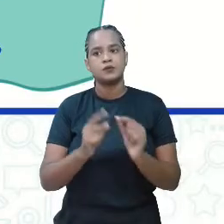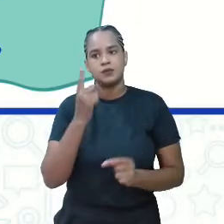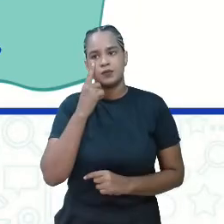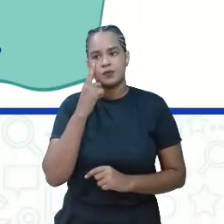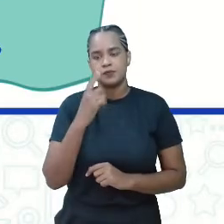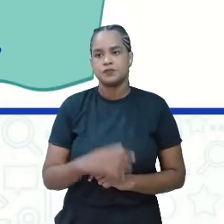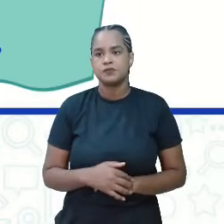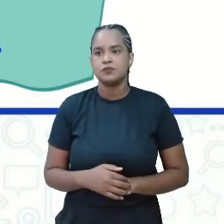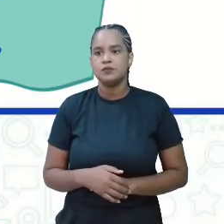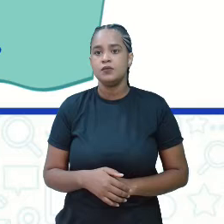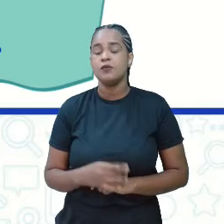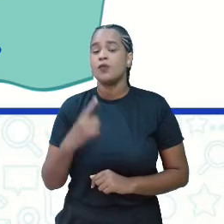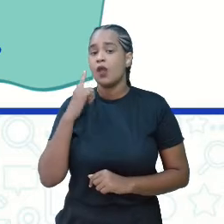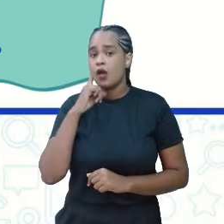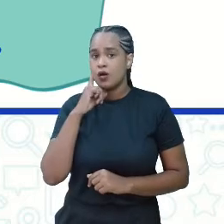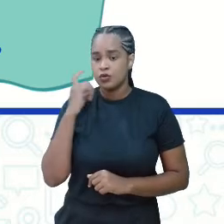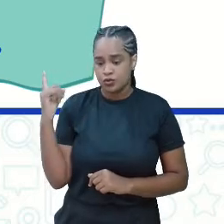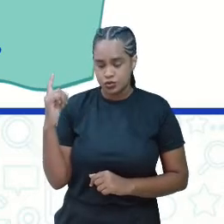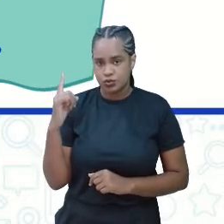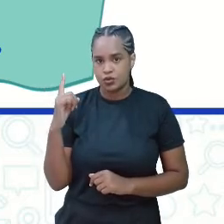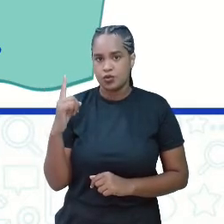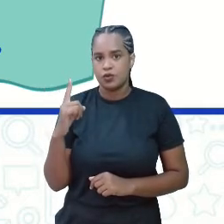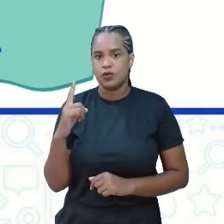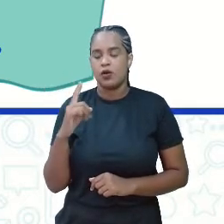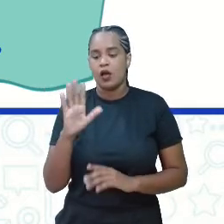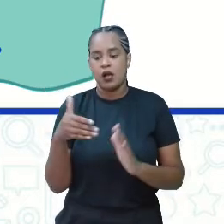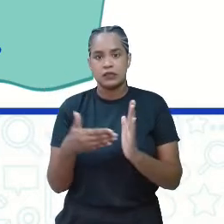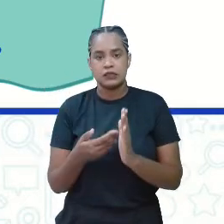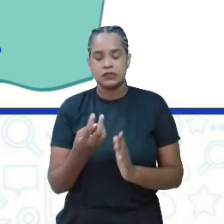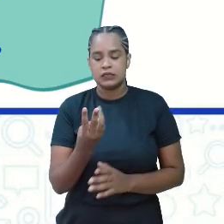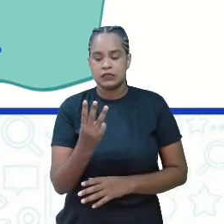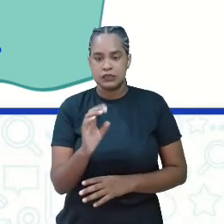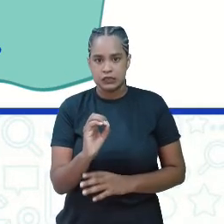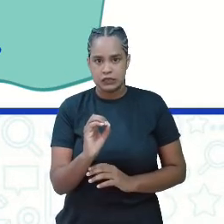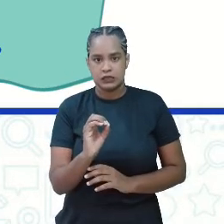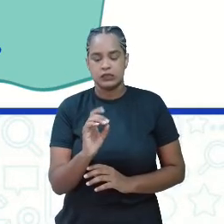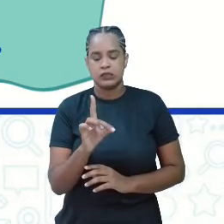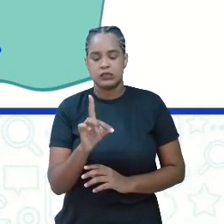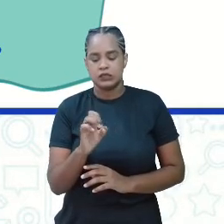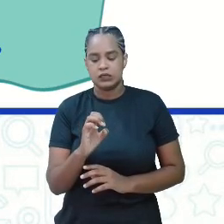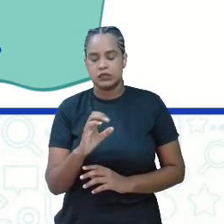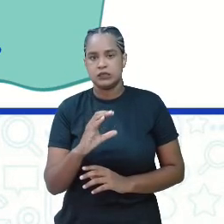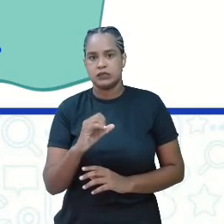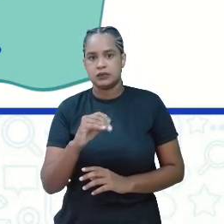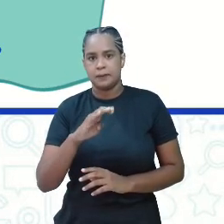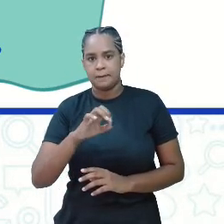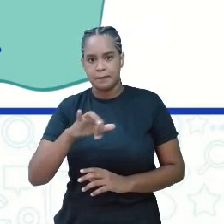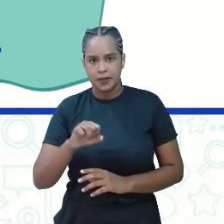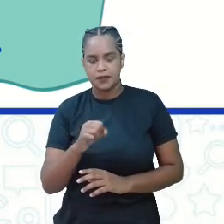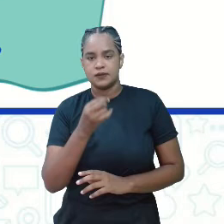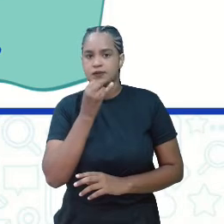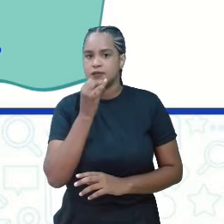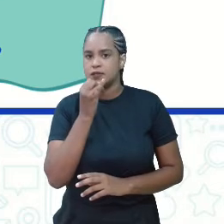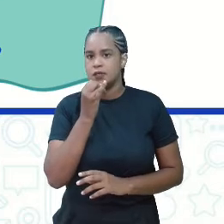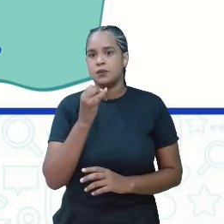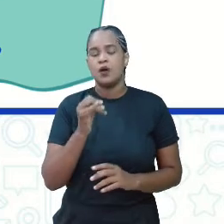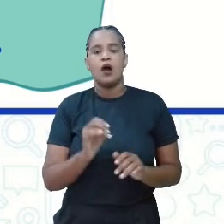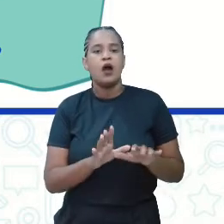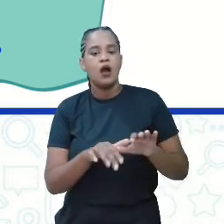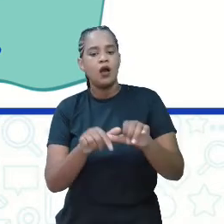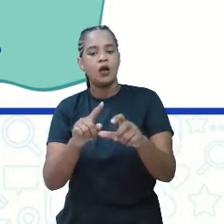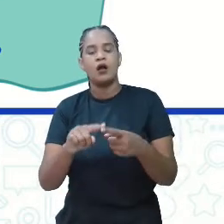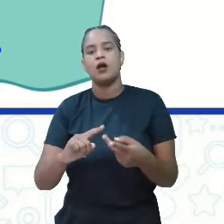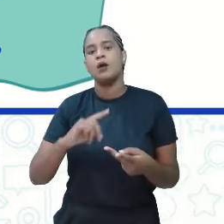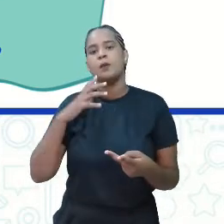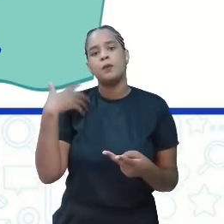que diz, ó, o som até de 30 decibéis, o som melodioso de uma ave, de uma música, 60 pessoas ali, um